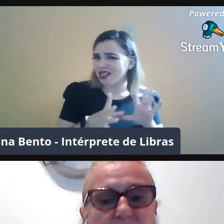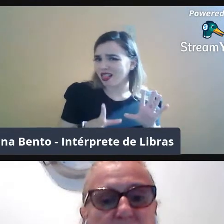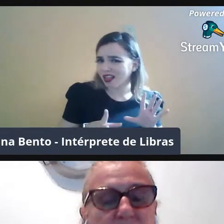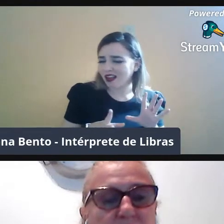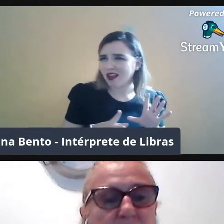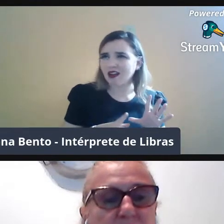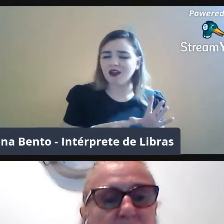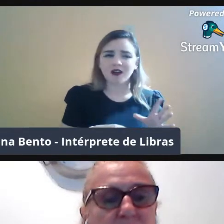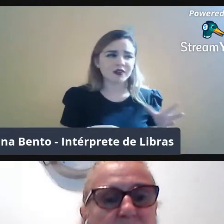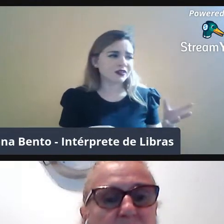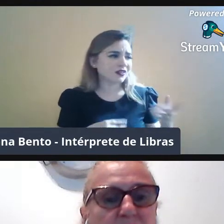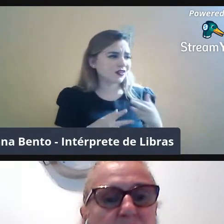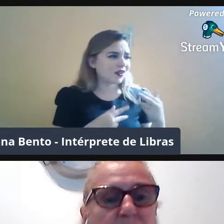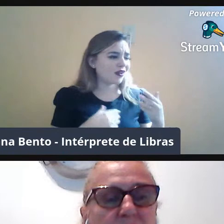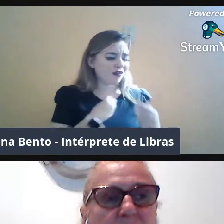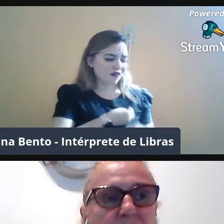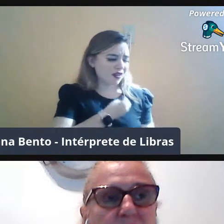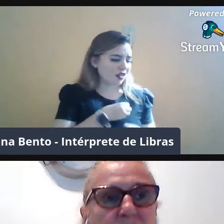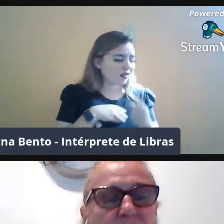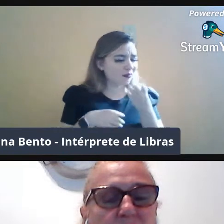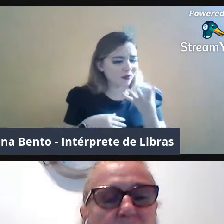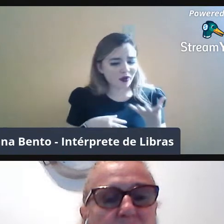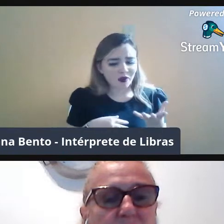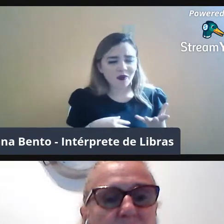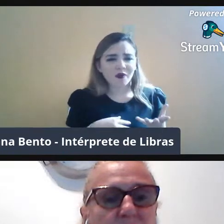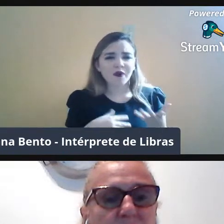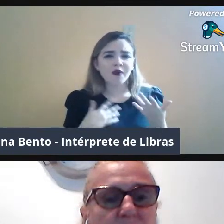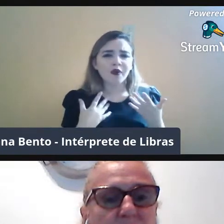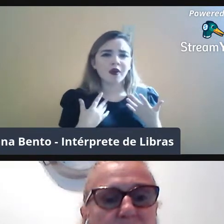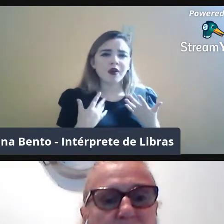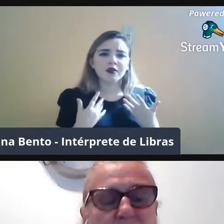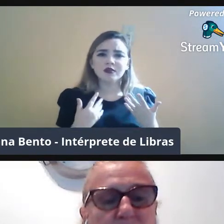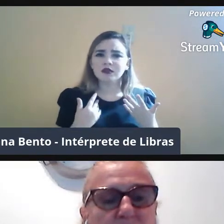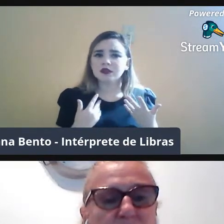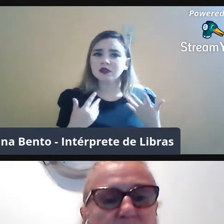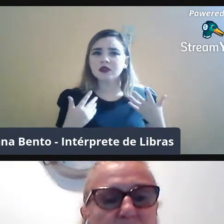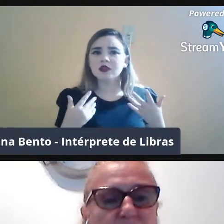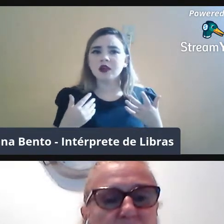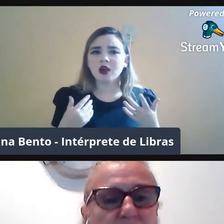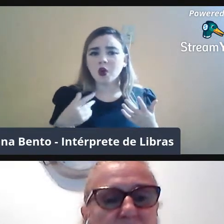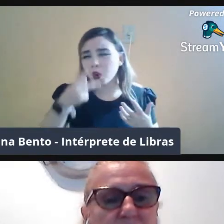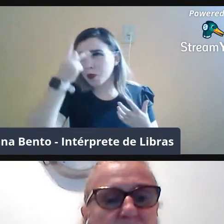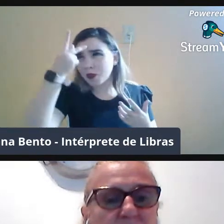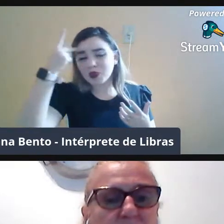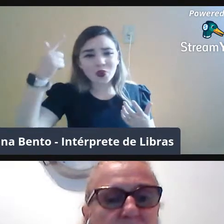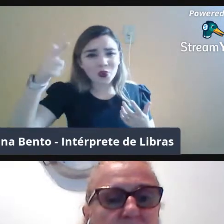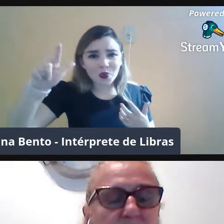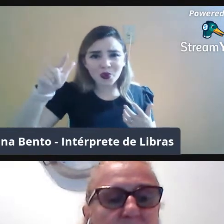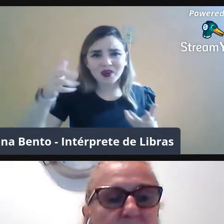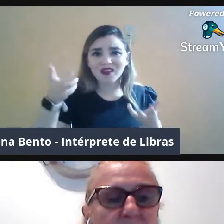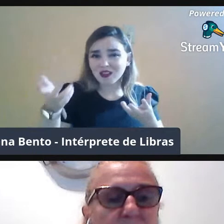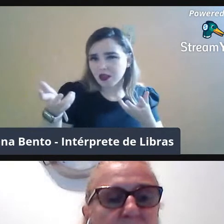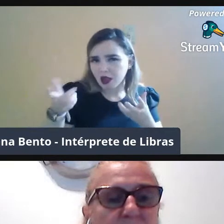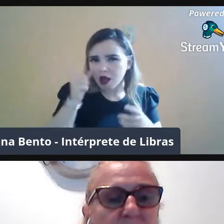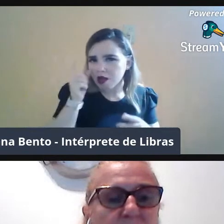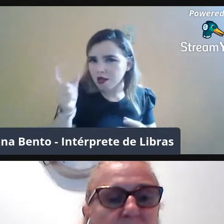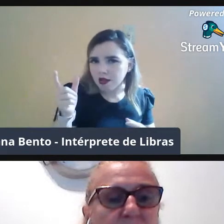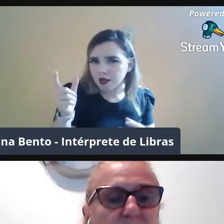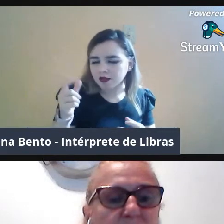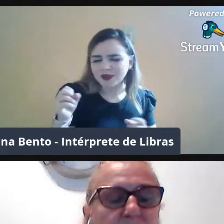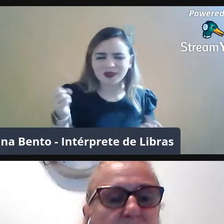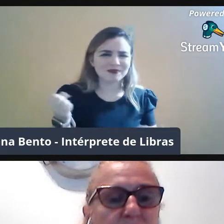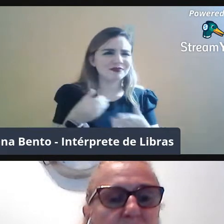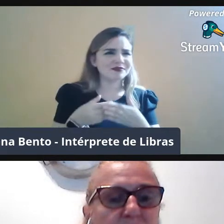conforto, abrem mão de uma série de coisas que outras pessoas né, usufruem, porque